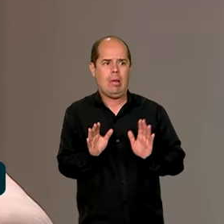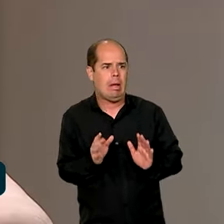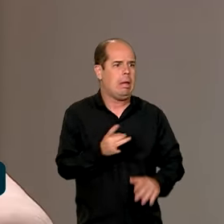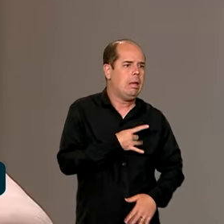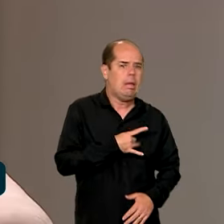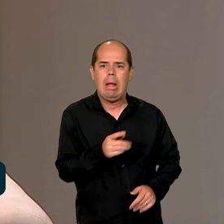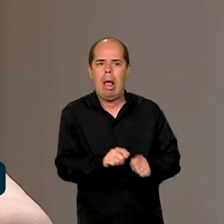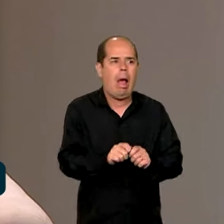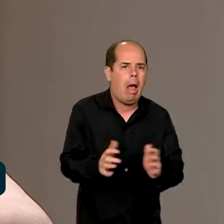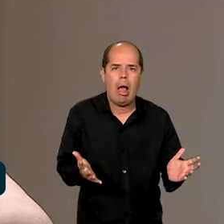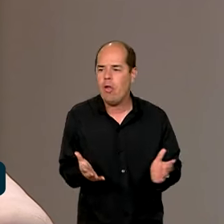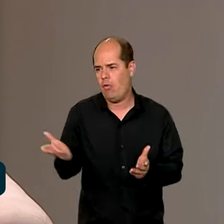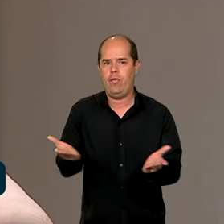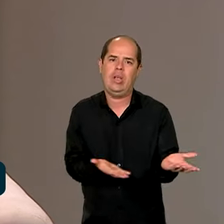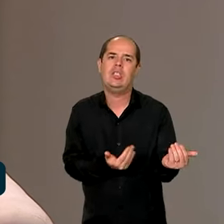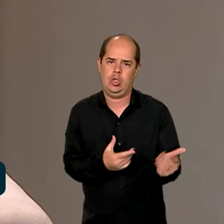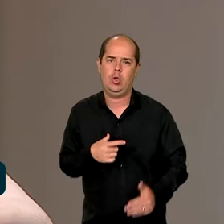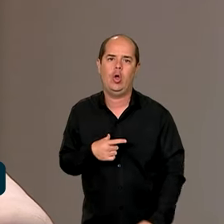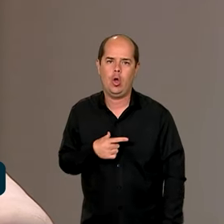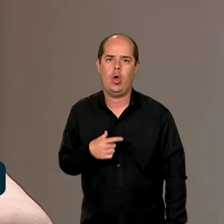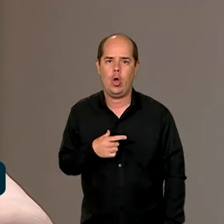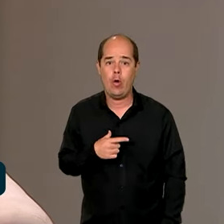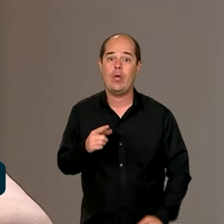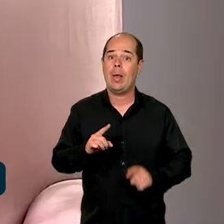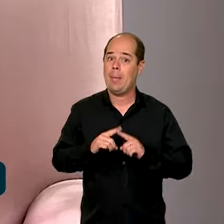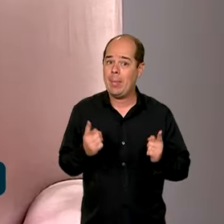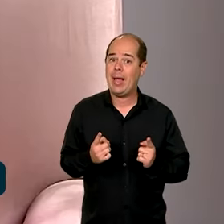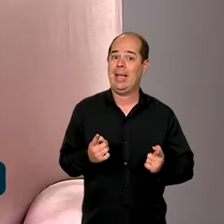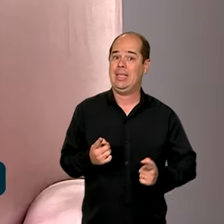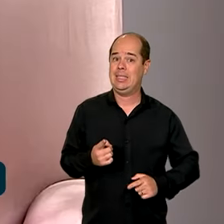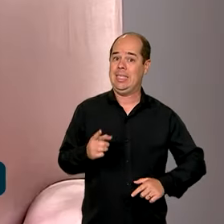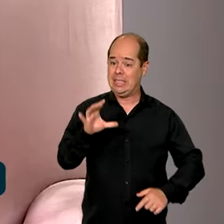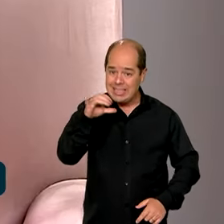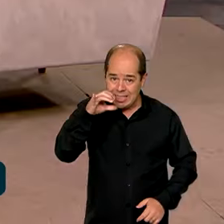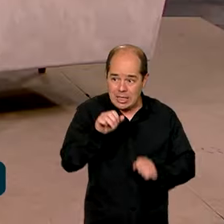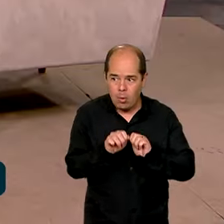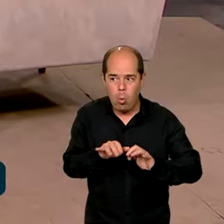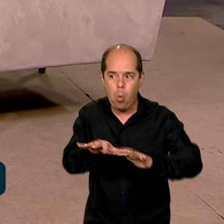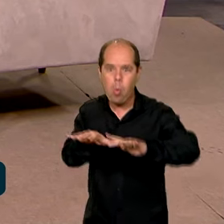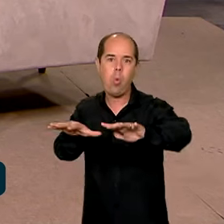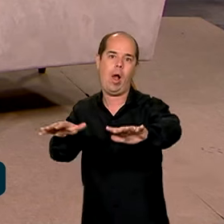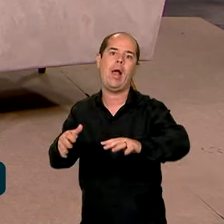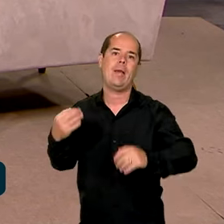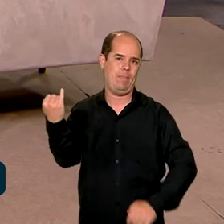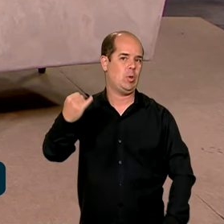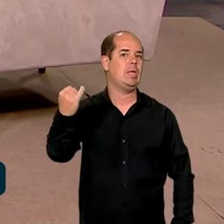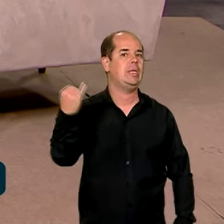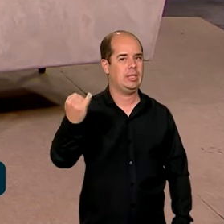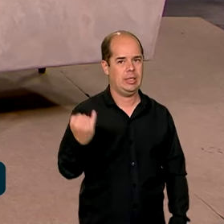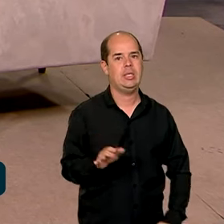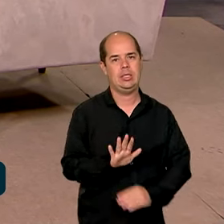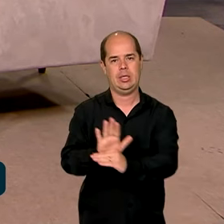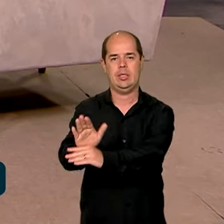fazer as coisas. E por isso a popularização da ciência é importantíssima. Mesmo nas comunidades